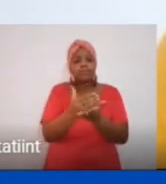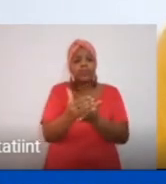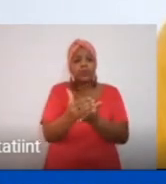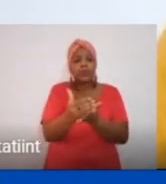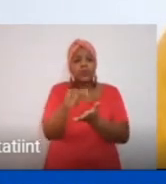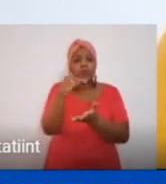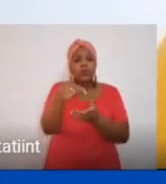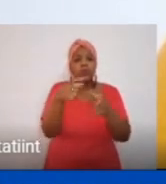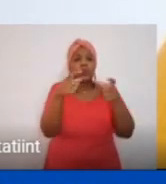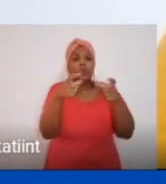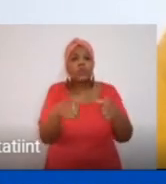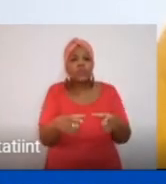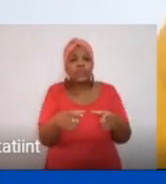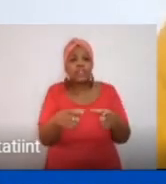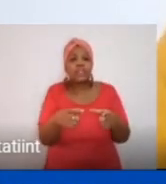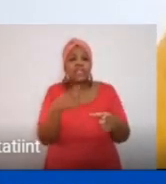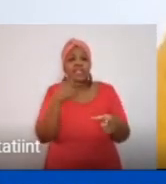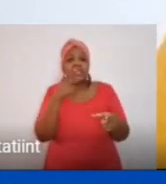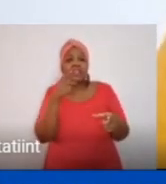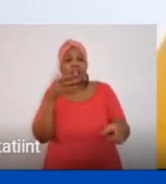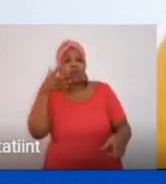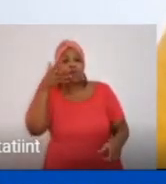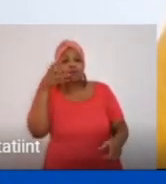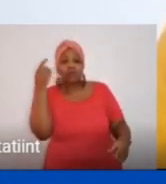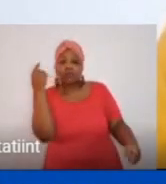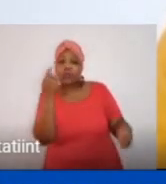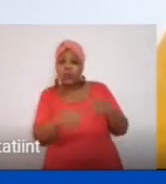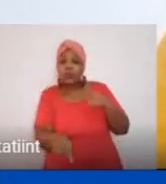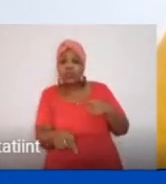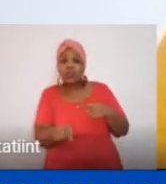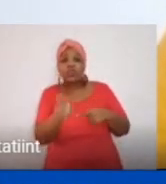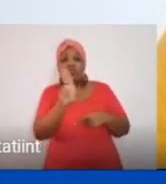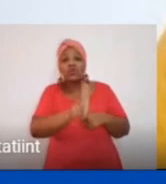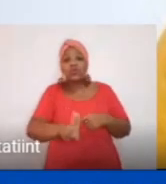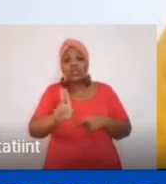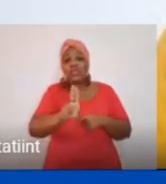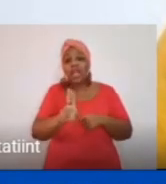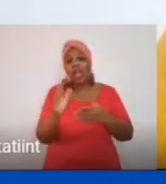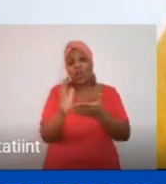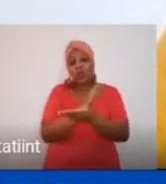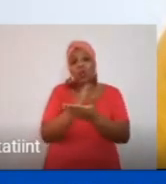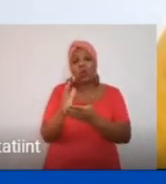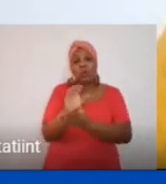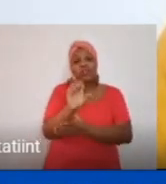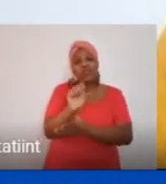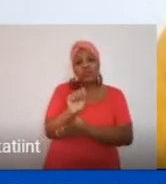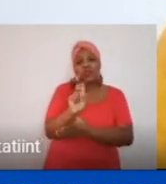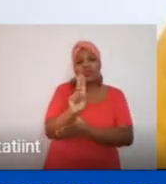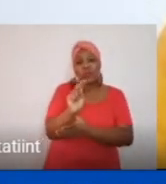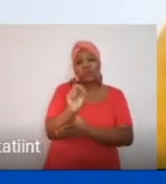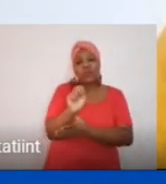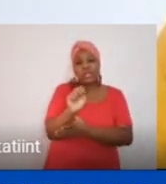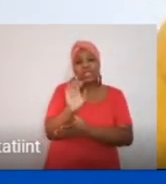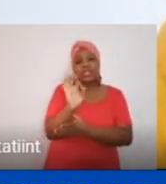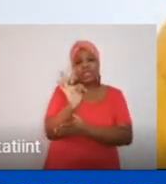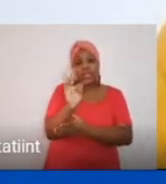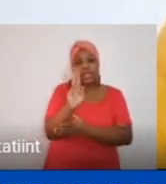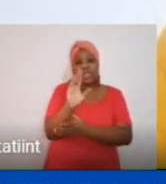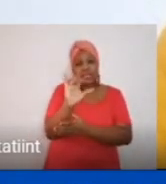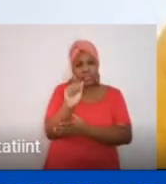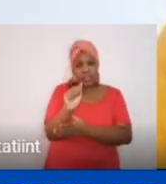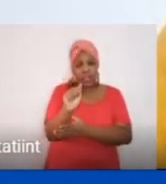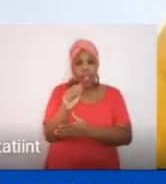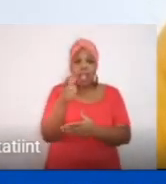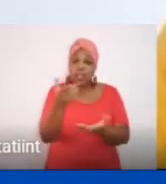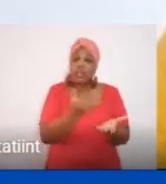da aplicação da proibição de determinadas substâncias, né? Então, a iniciativa negra surge para observar